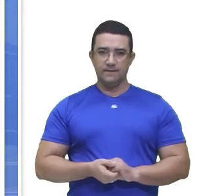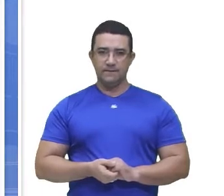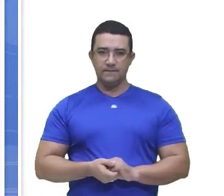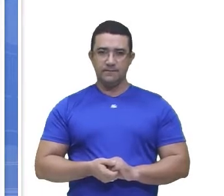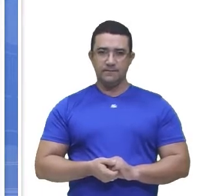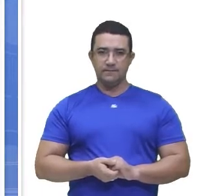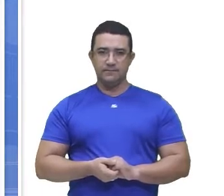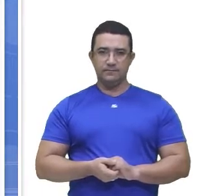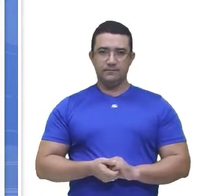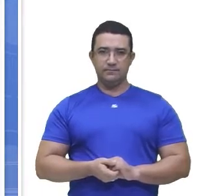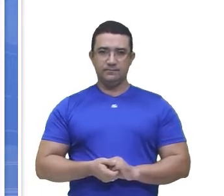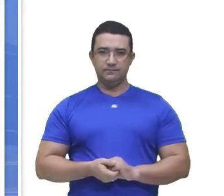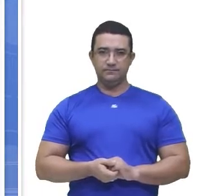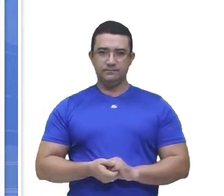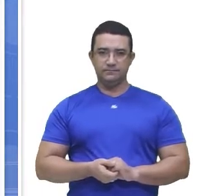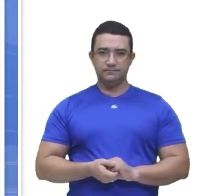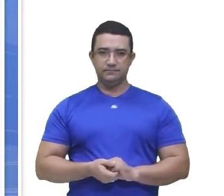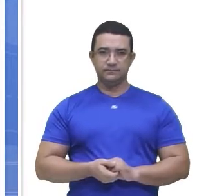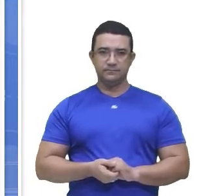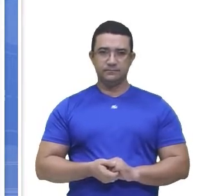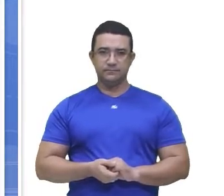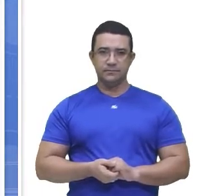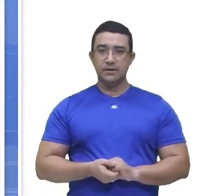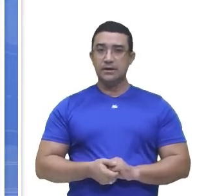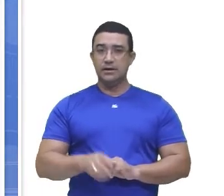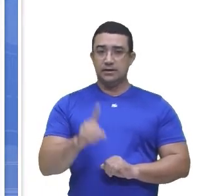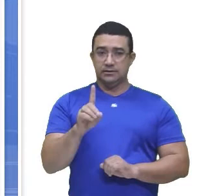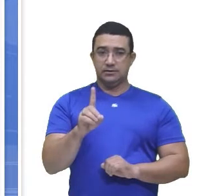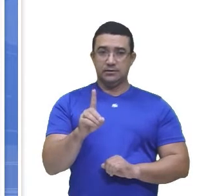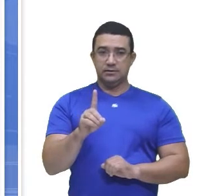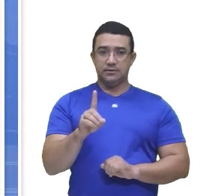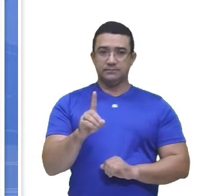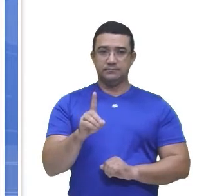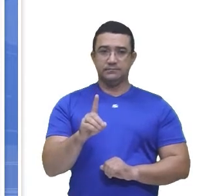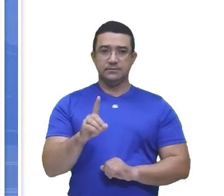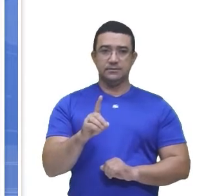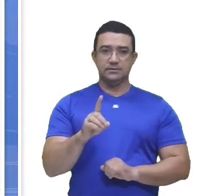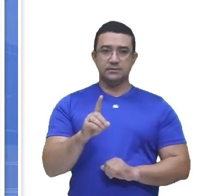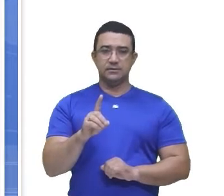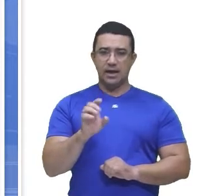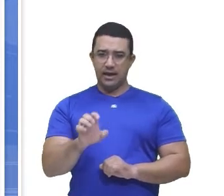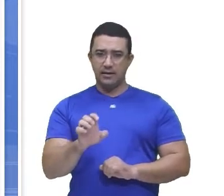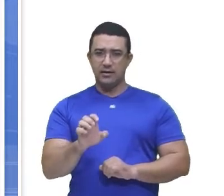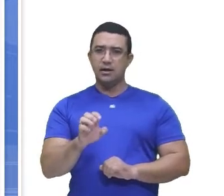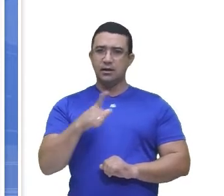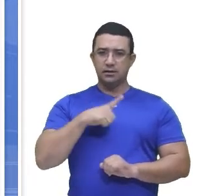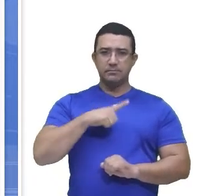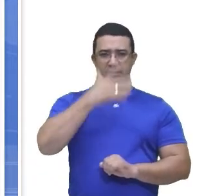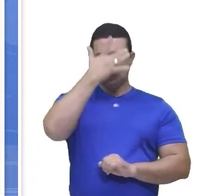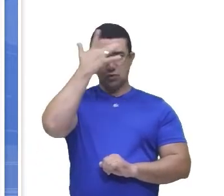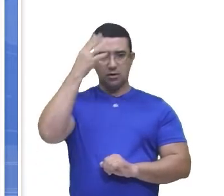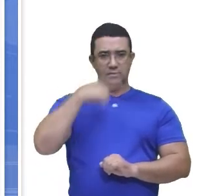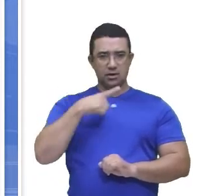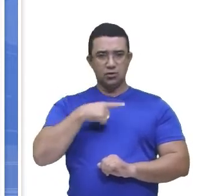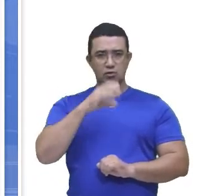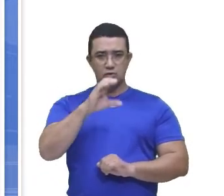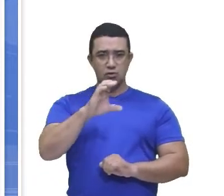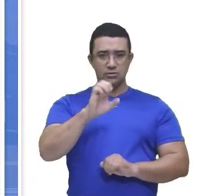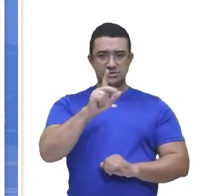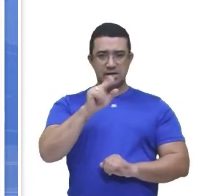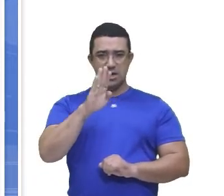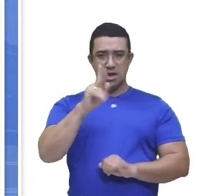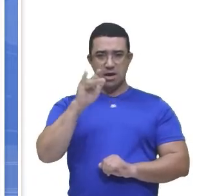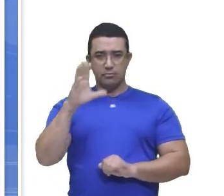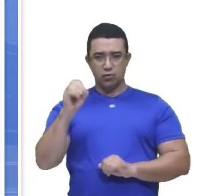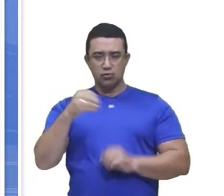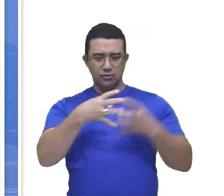I. D, la democracia. Vamos para E, por favor. Há gente que tem um cerebro genial. Olha no